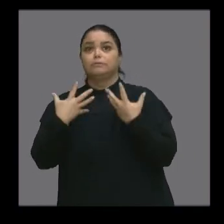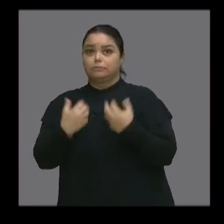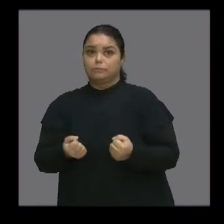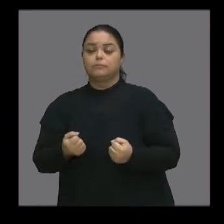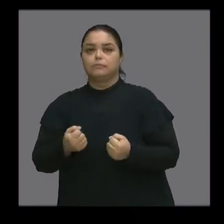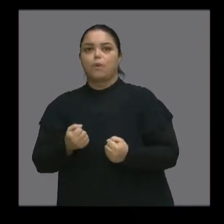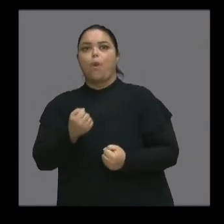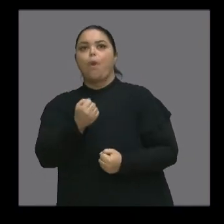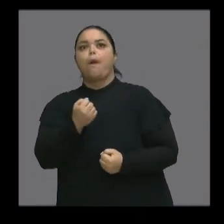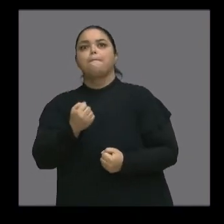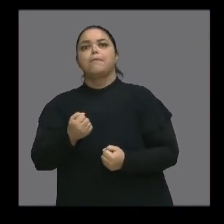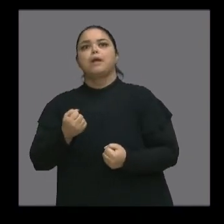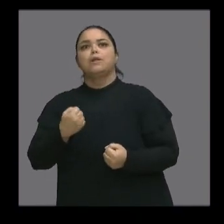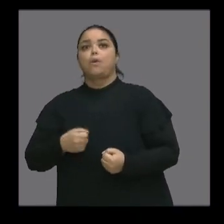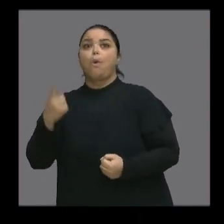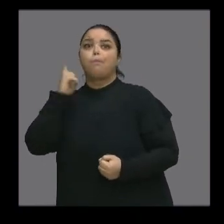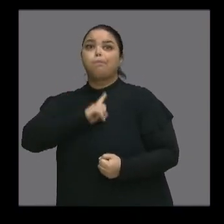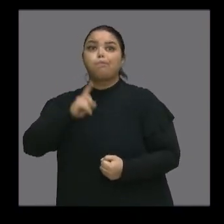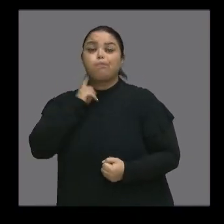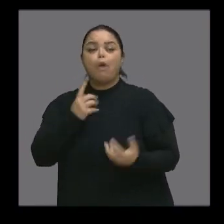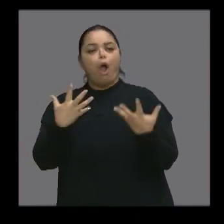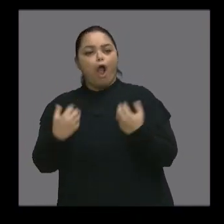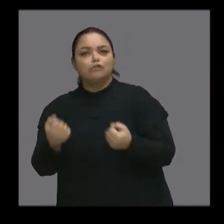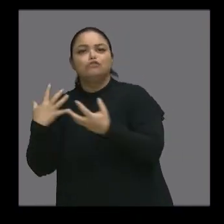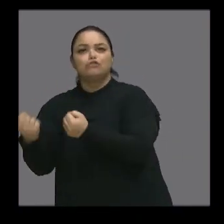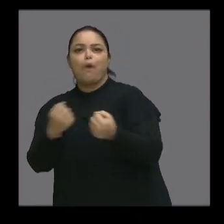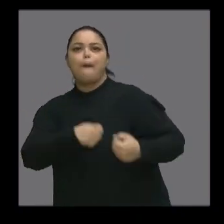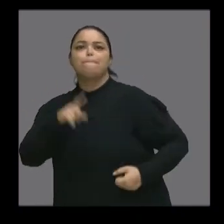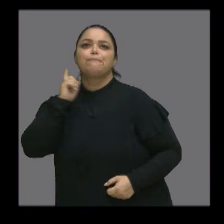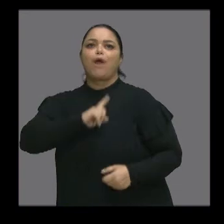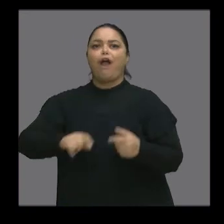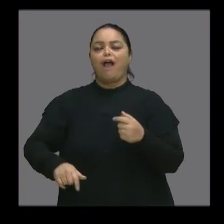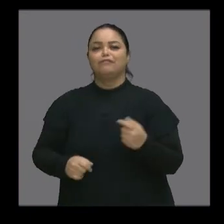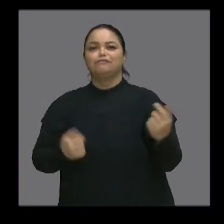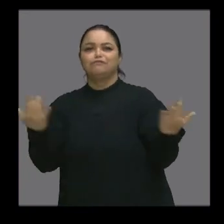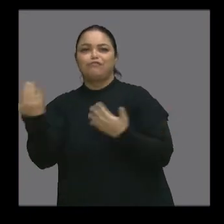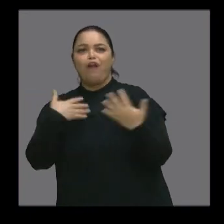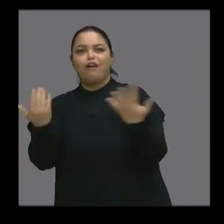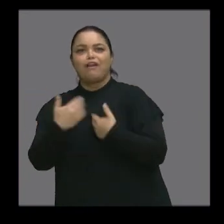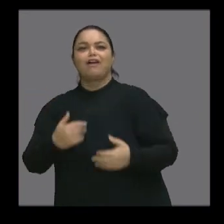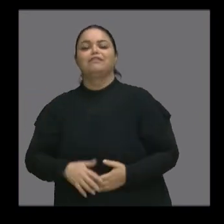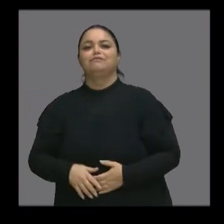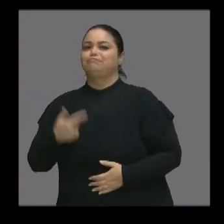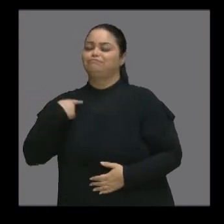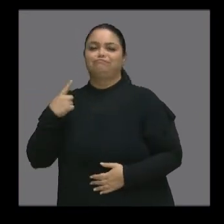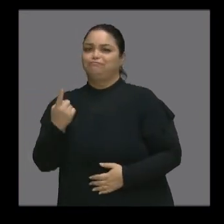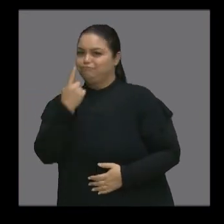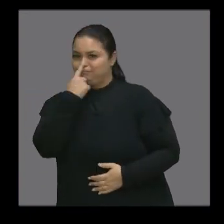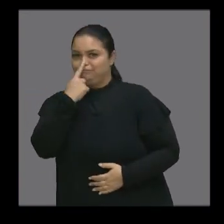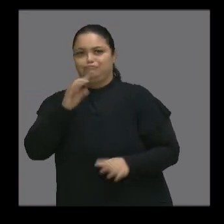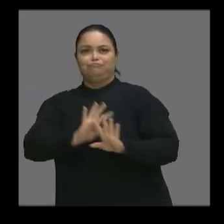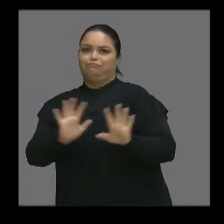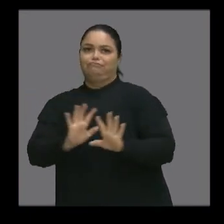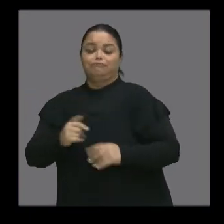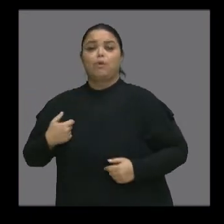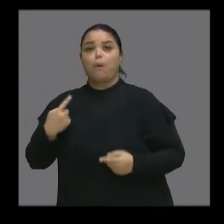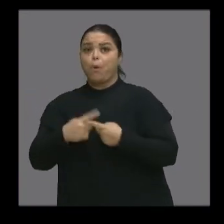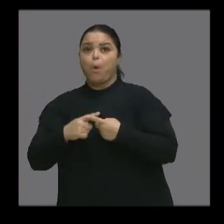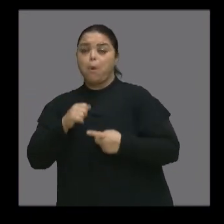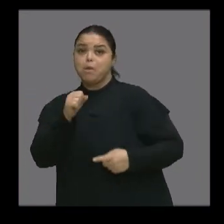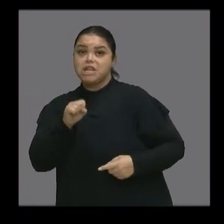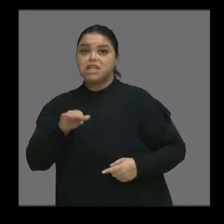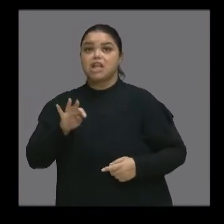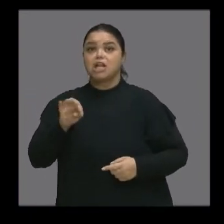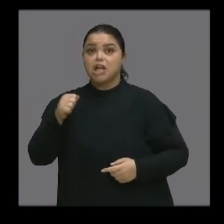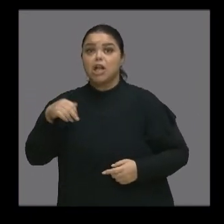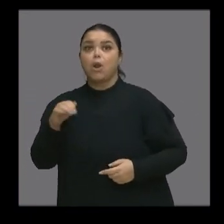uma quantidade de mineiros por aqui, dos quais eu até não me aproximei tanto porque eu não fui morar em Santana, eu